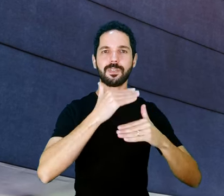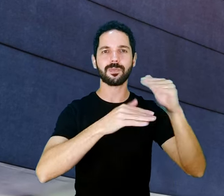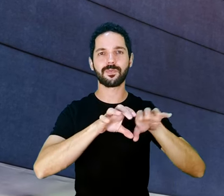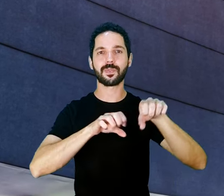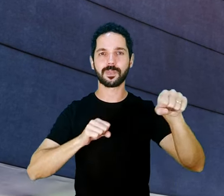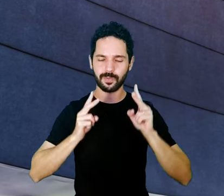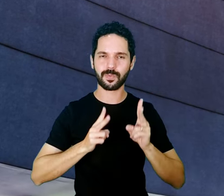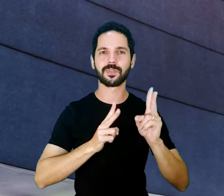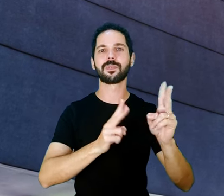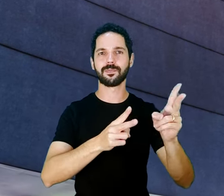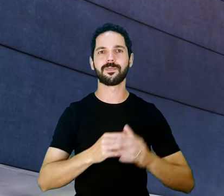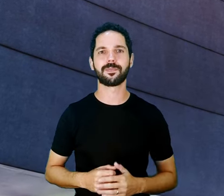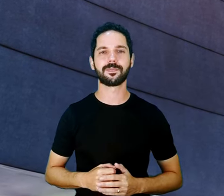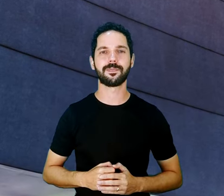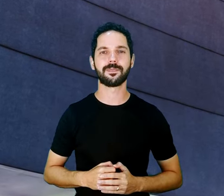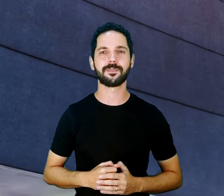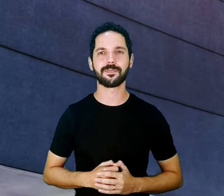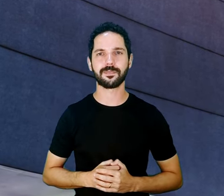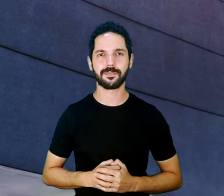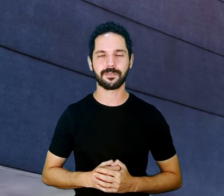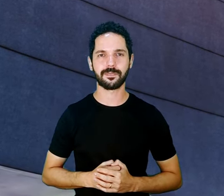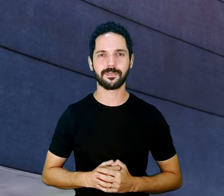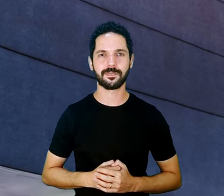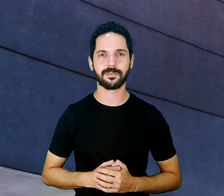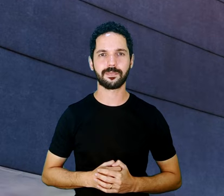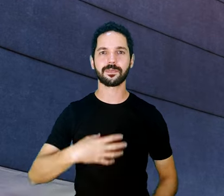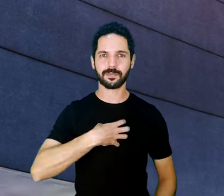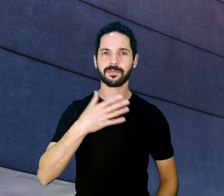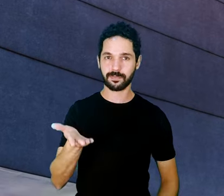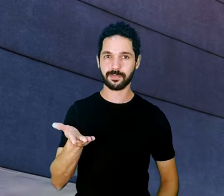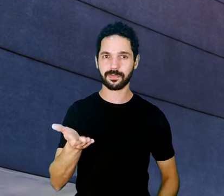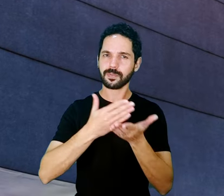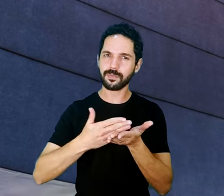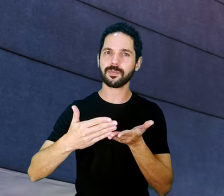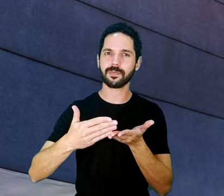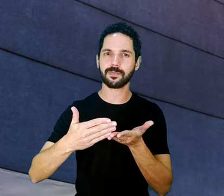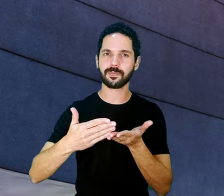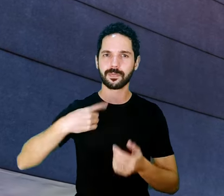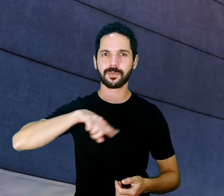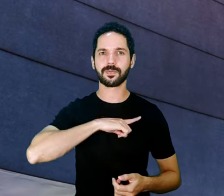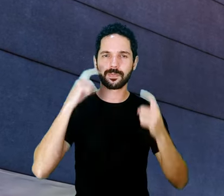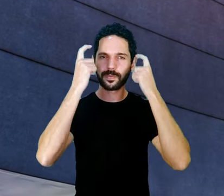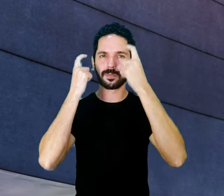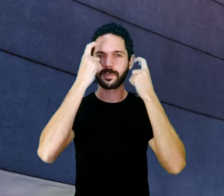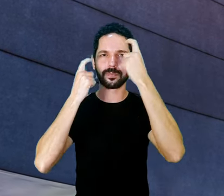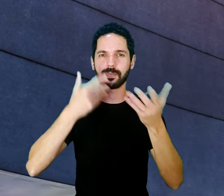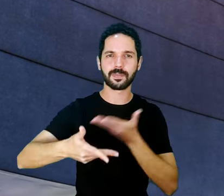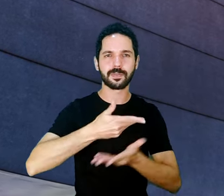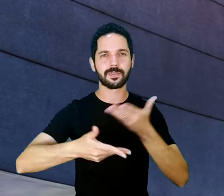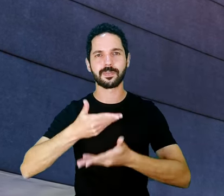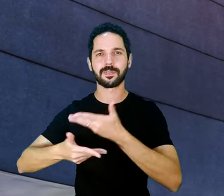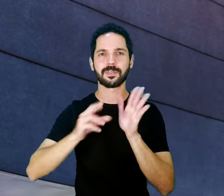como sujeitos em processo de formação permanente. Assim, desde o início,